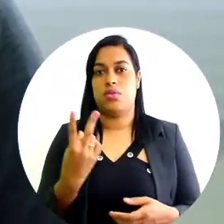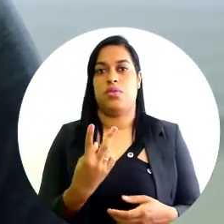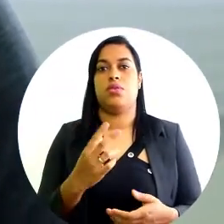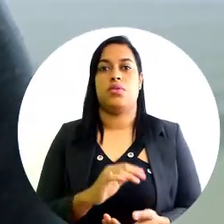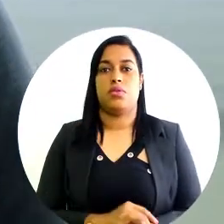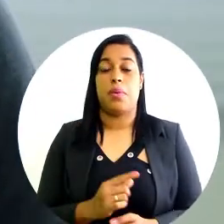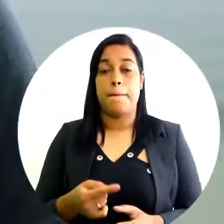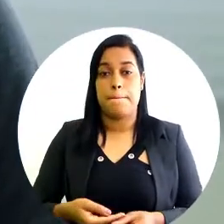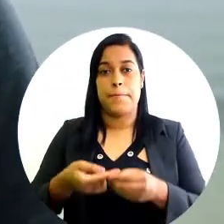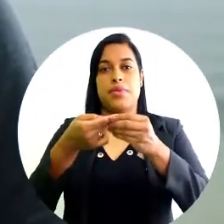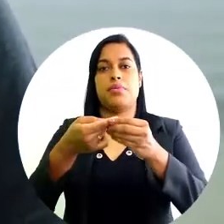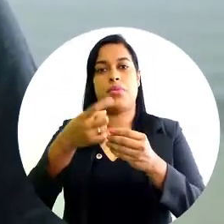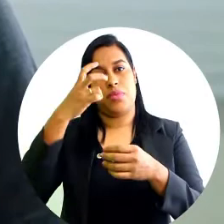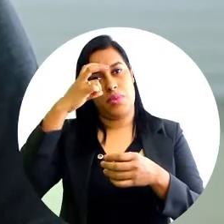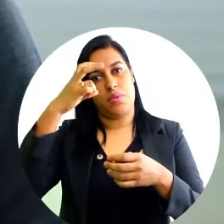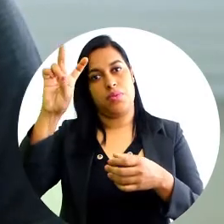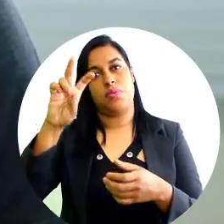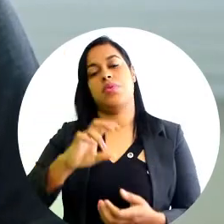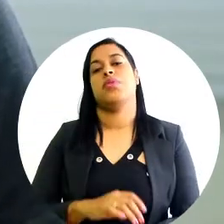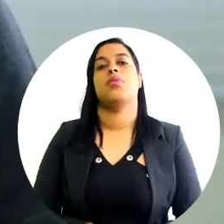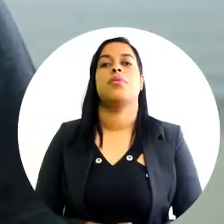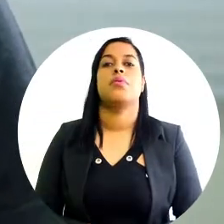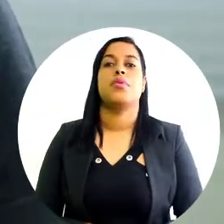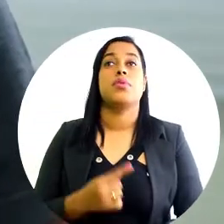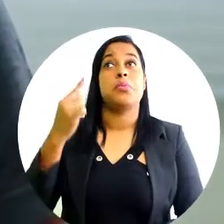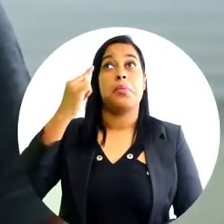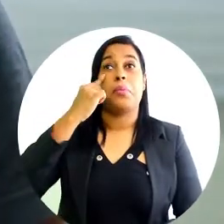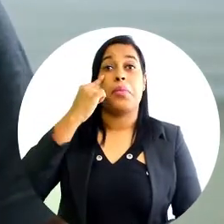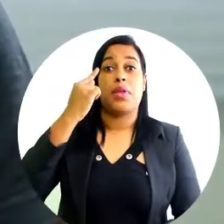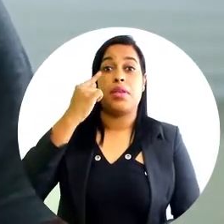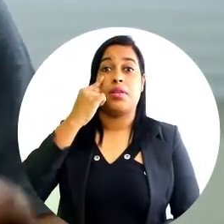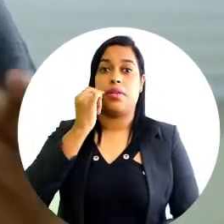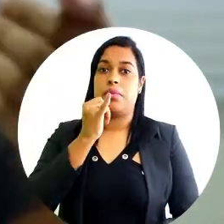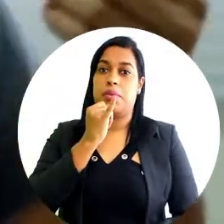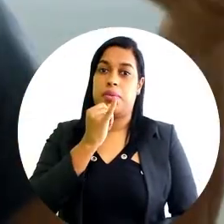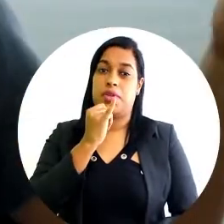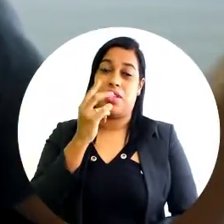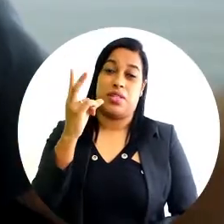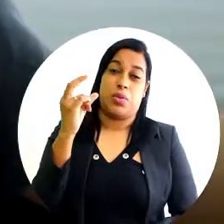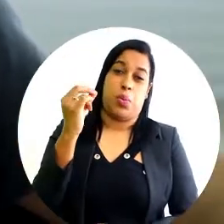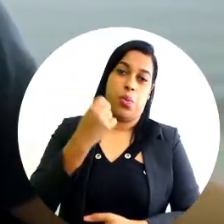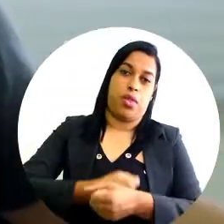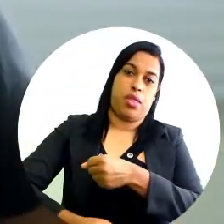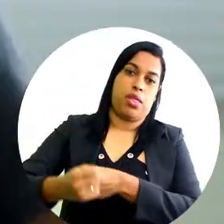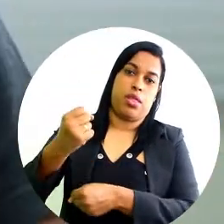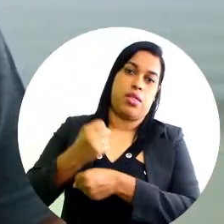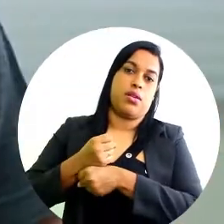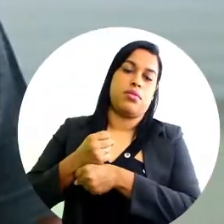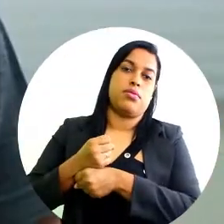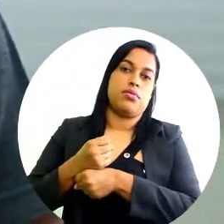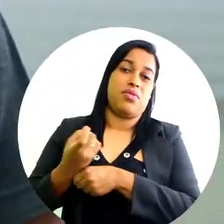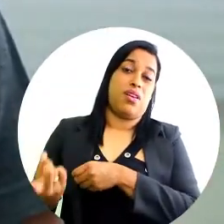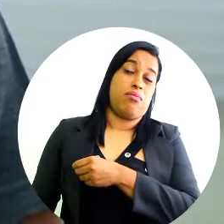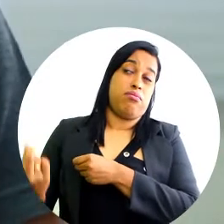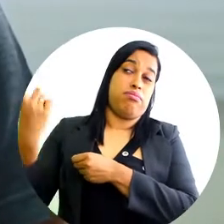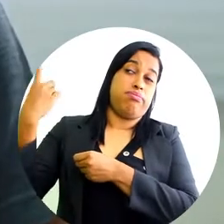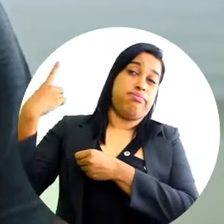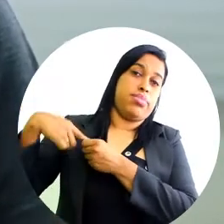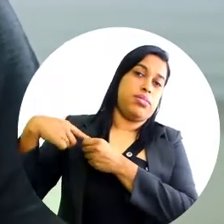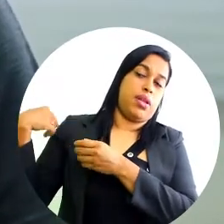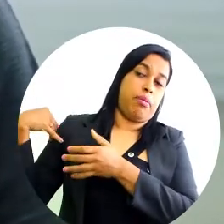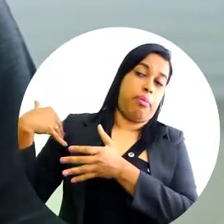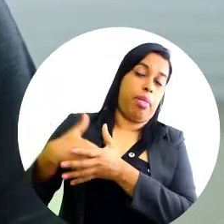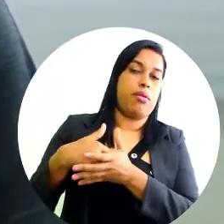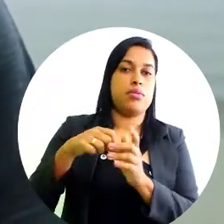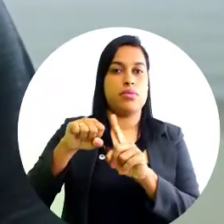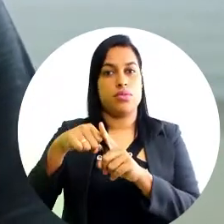e principalmente a cultura. Se pensarmos há 50 anos atrás, se voltarmos